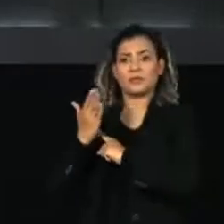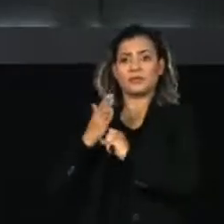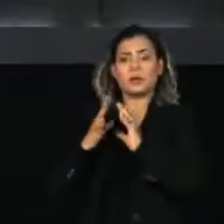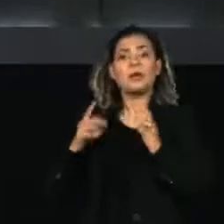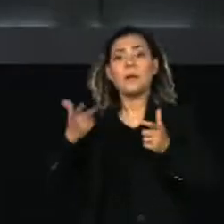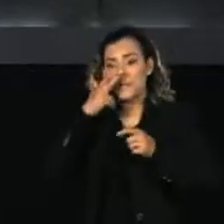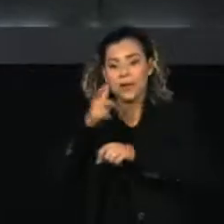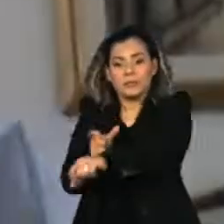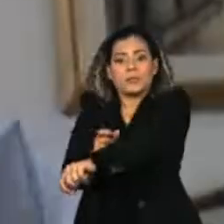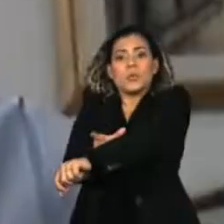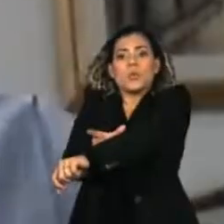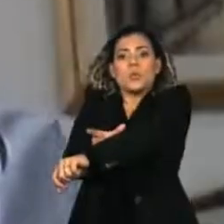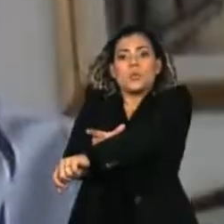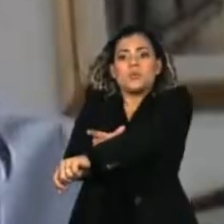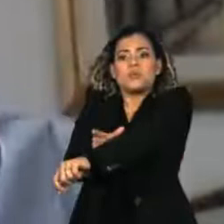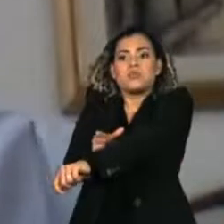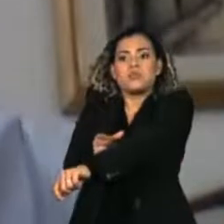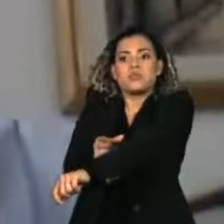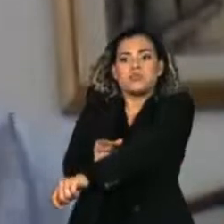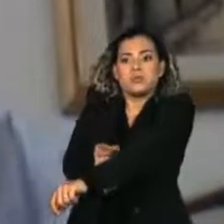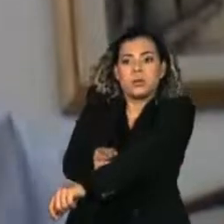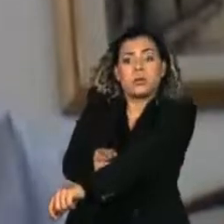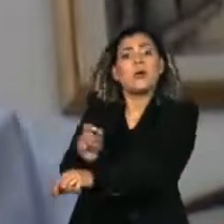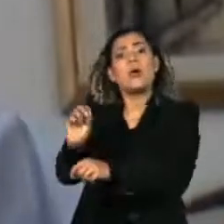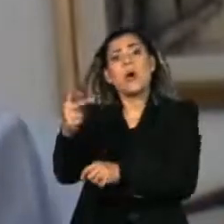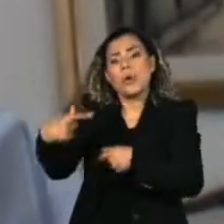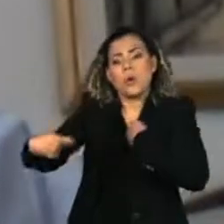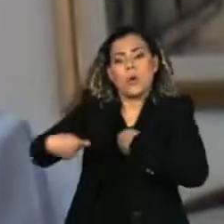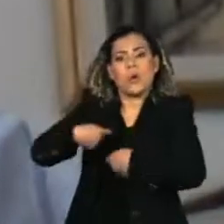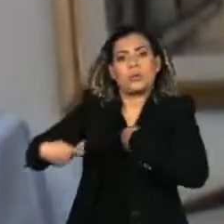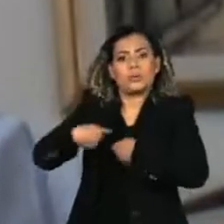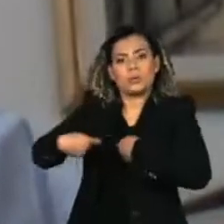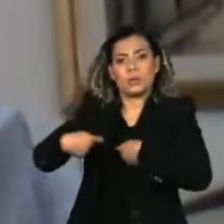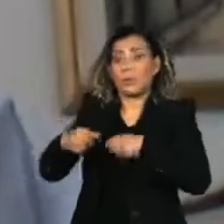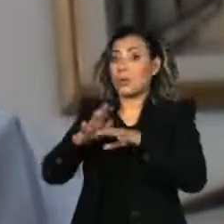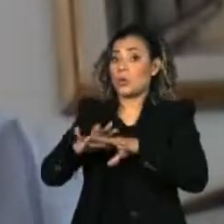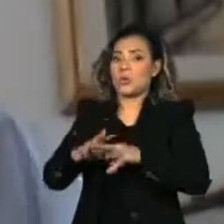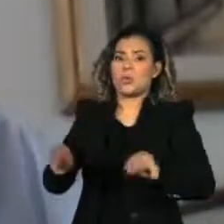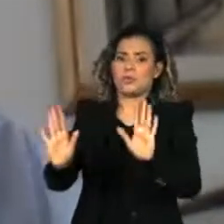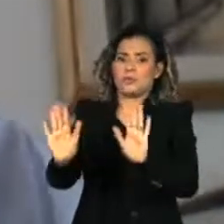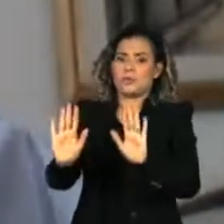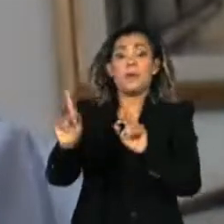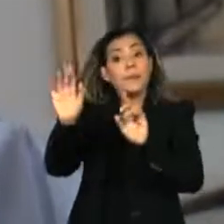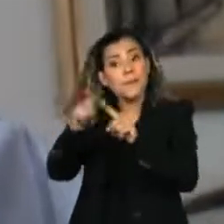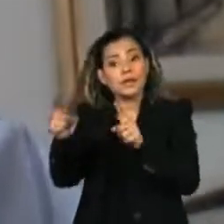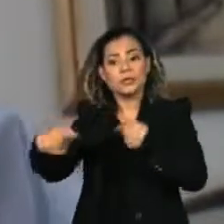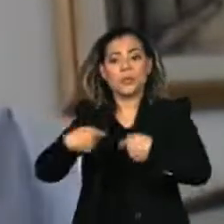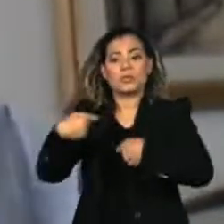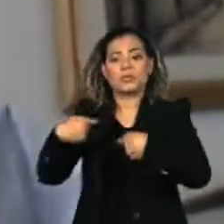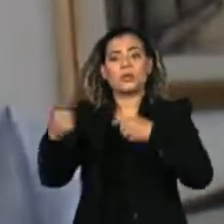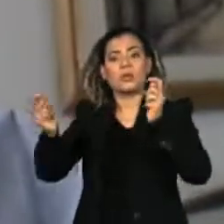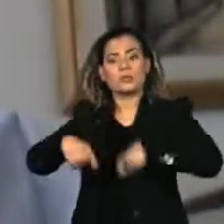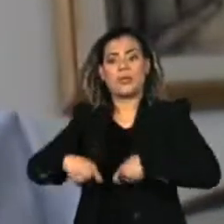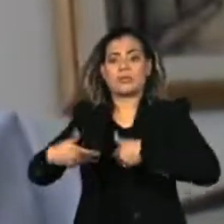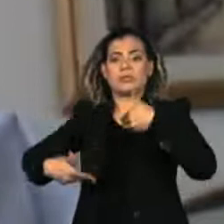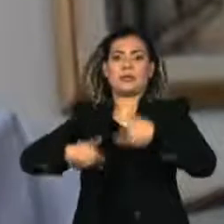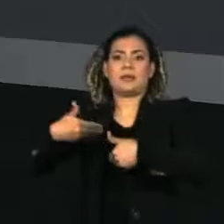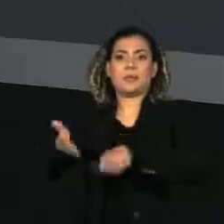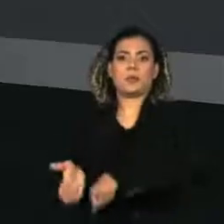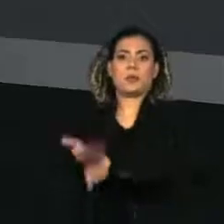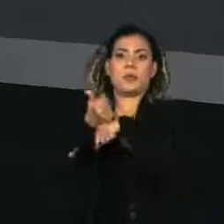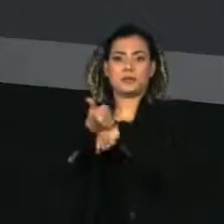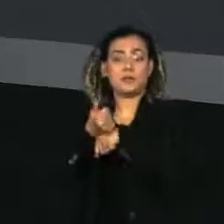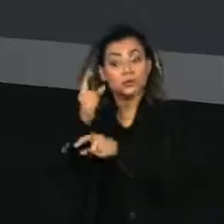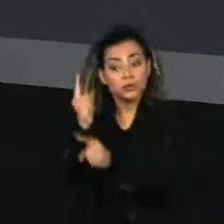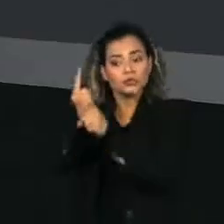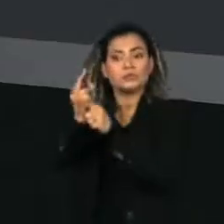chave para se falar, pelo menos em controle, se não em cura, é o tratamento precoce.